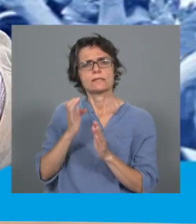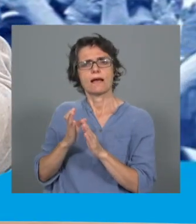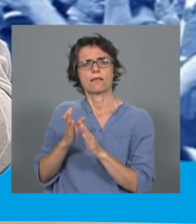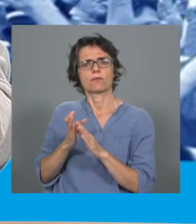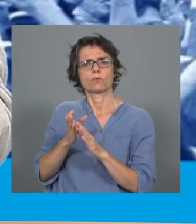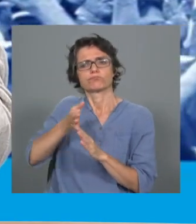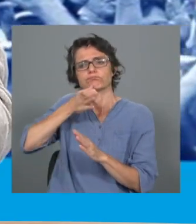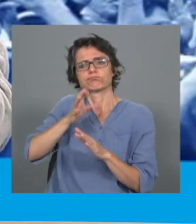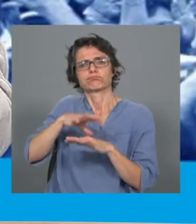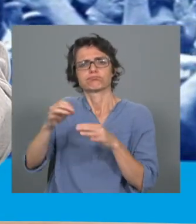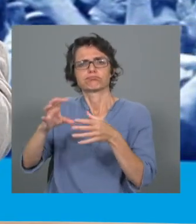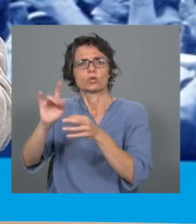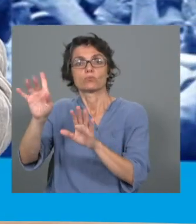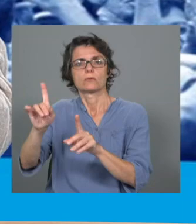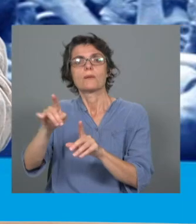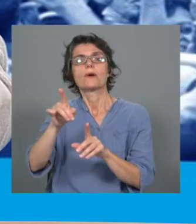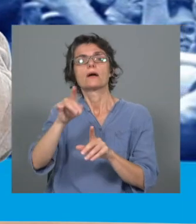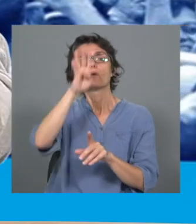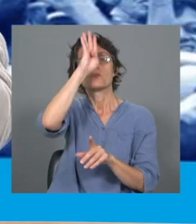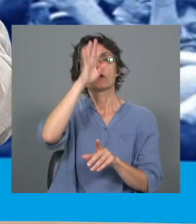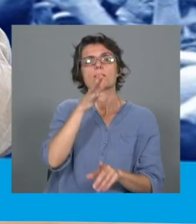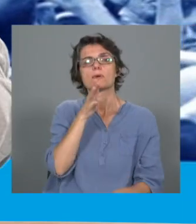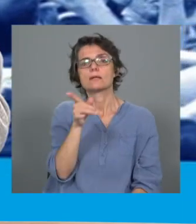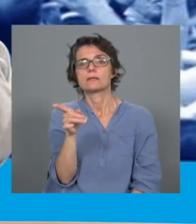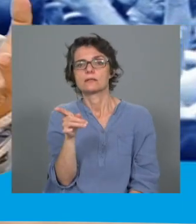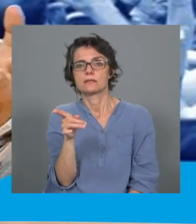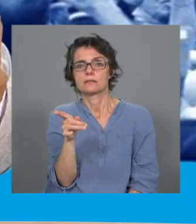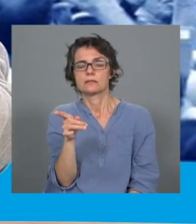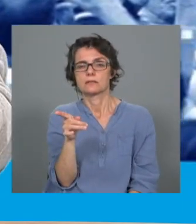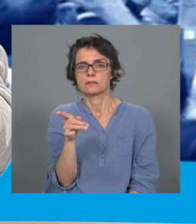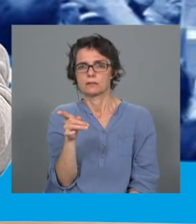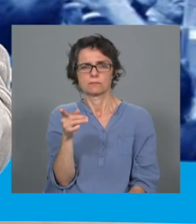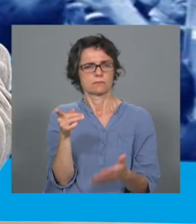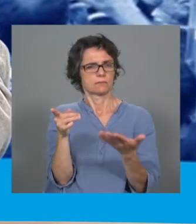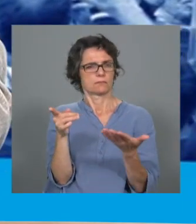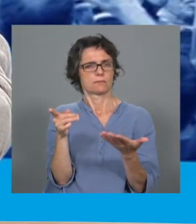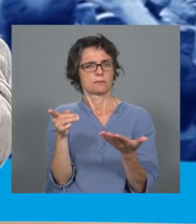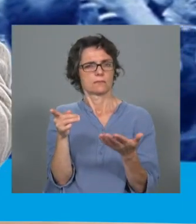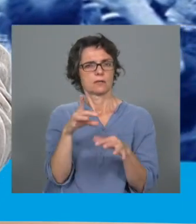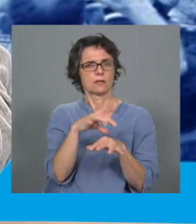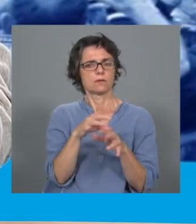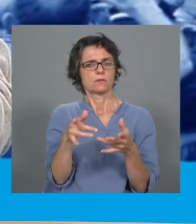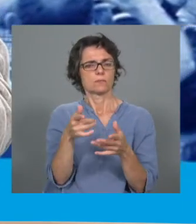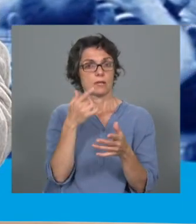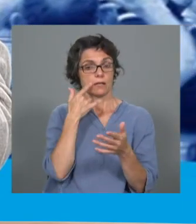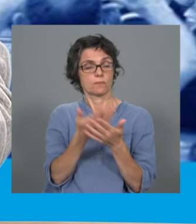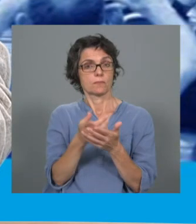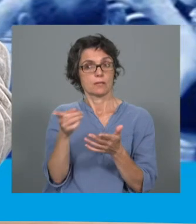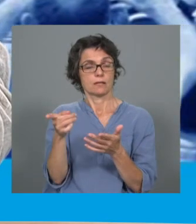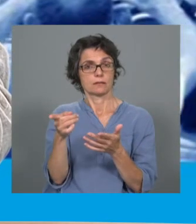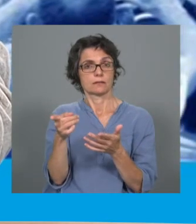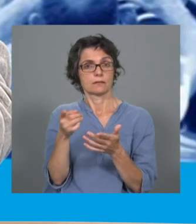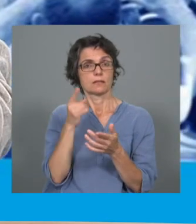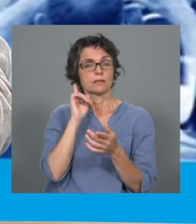deixar a iniciativa ao privado, e o Papa dizer, vejam como é, e a pandemia ensinou-nos muito isso, vejam como é importante que qualquer pessoa tenha